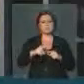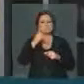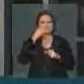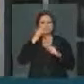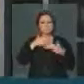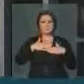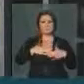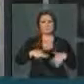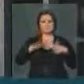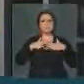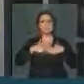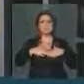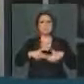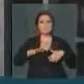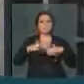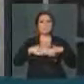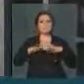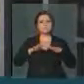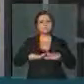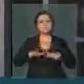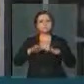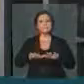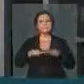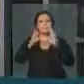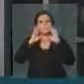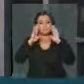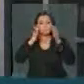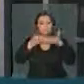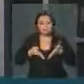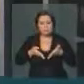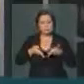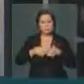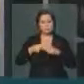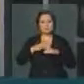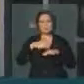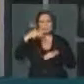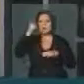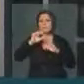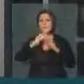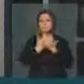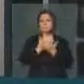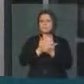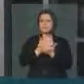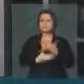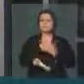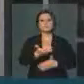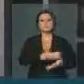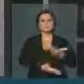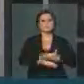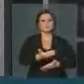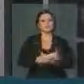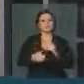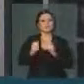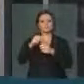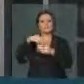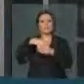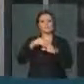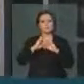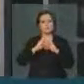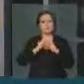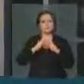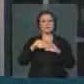hiperatividade aumento do rendimento escolar e melhora no bem-estar e relacionamento dos alunos com pais e